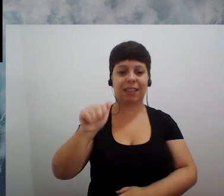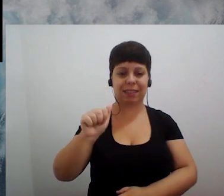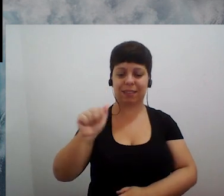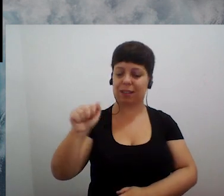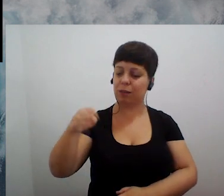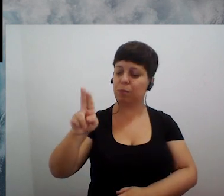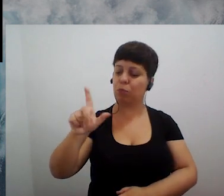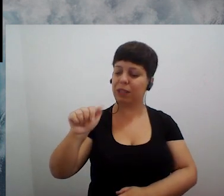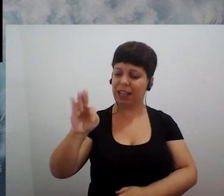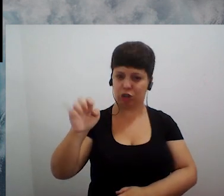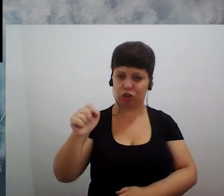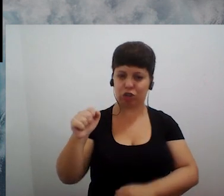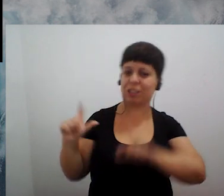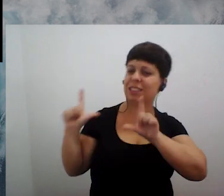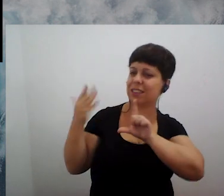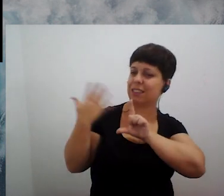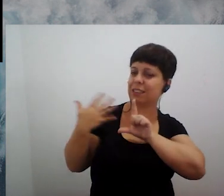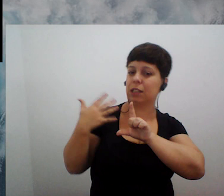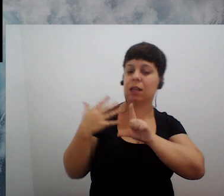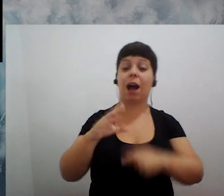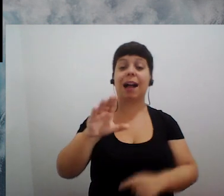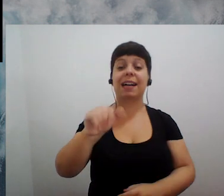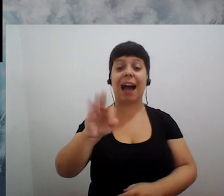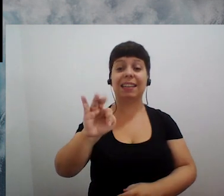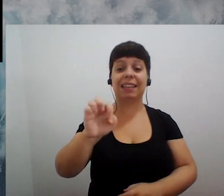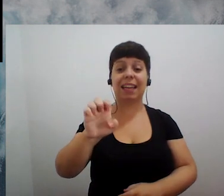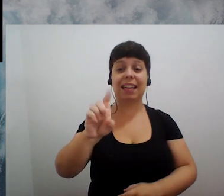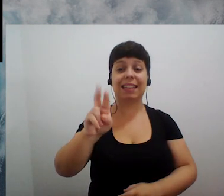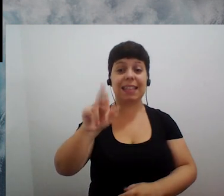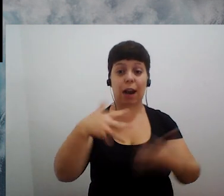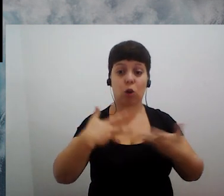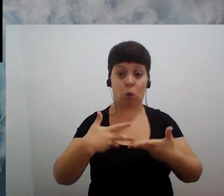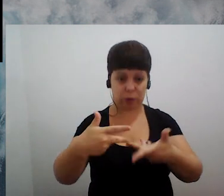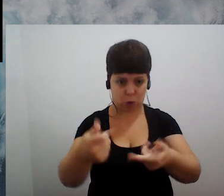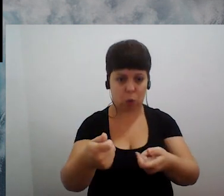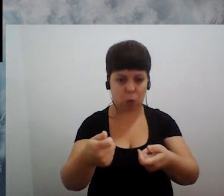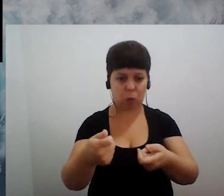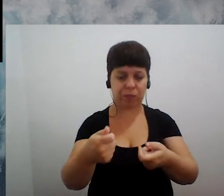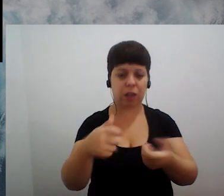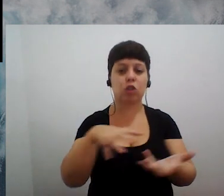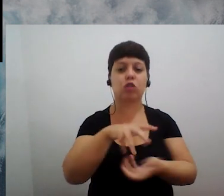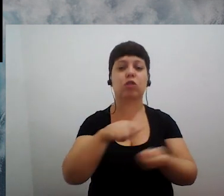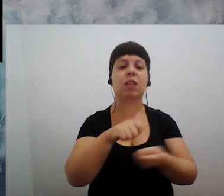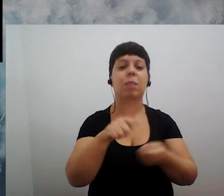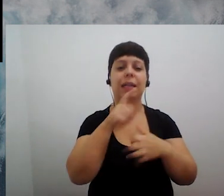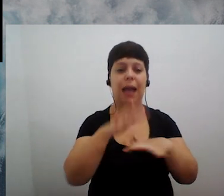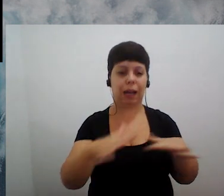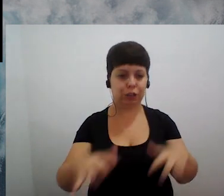Ambulantes. E estou falando a convite do pessoal da Cátedra da Unesco para a